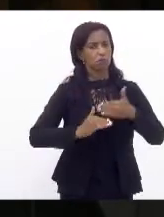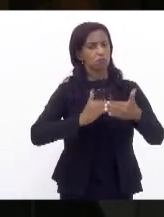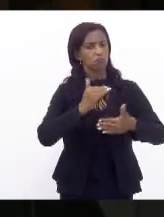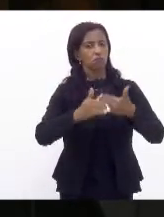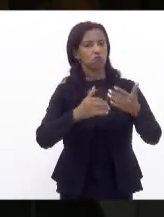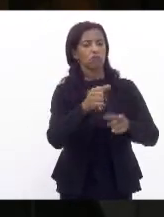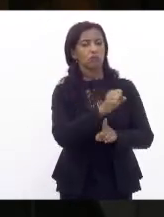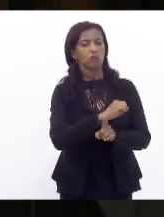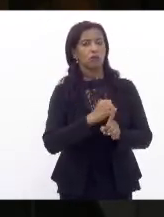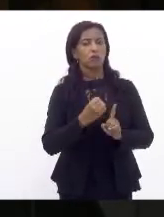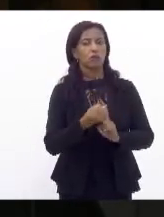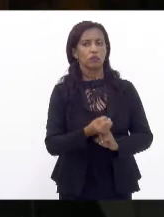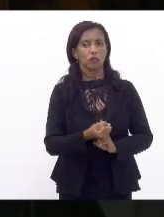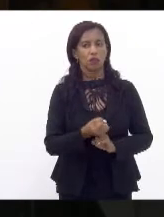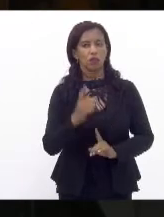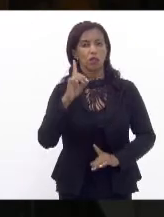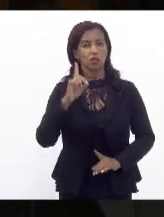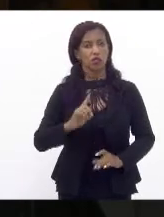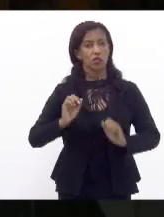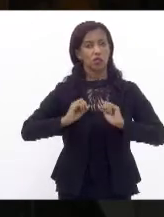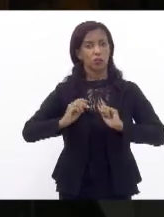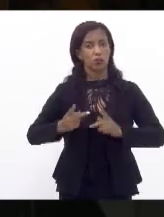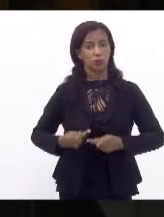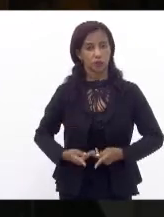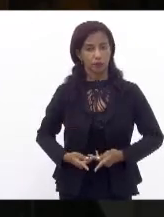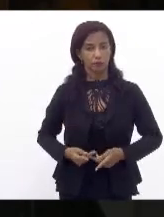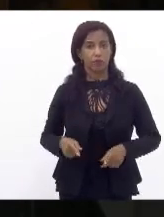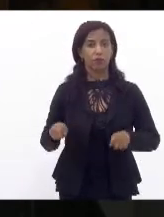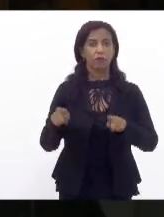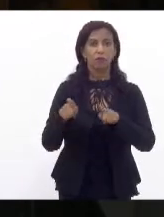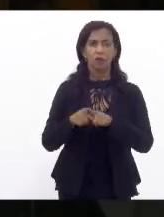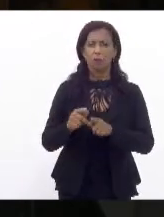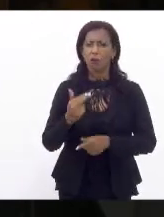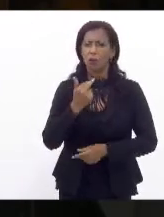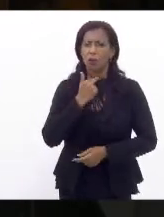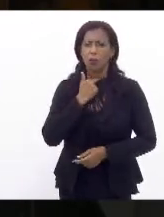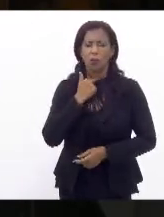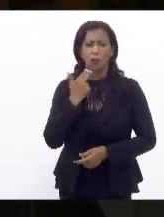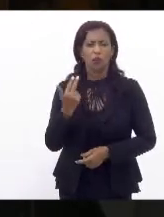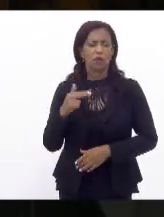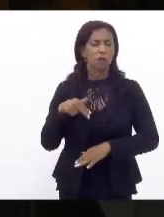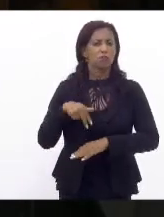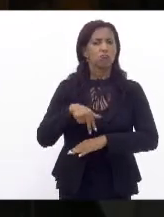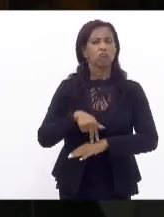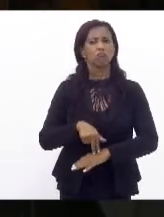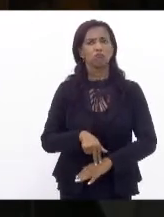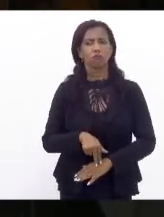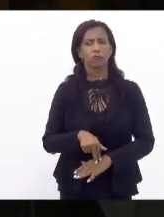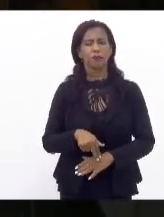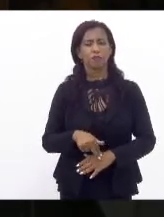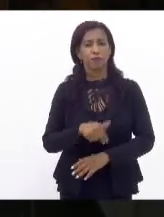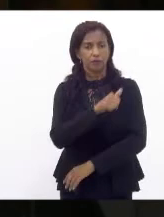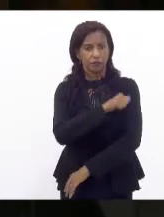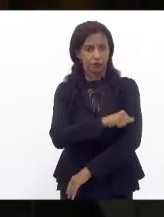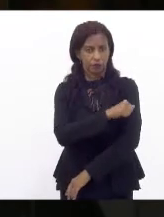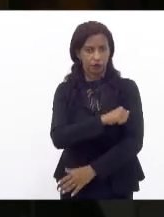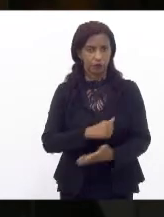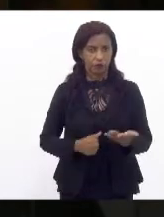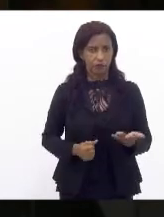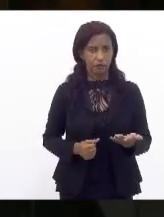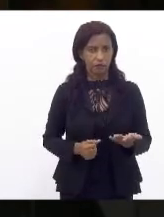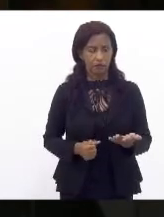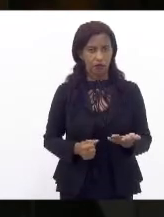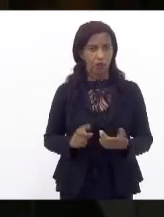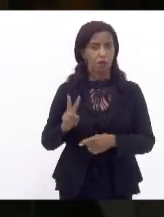Desenvolvimento Social e Direitos Humanos, também não poderia deixar de subir essa tribuna, deputada enfermeira Rejane,